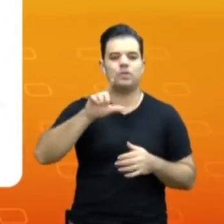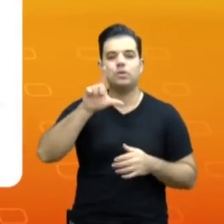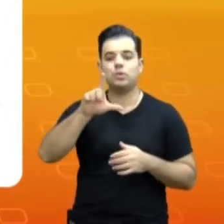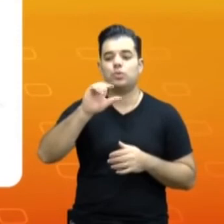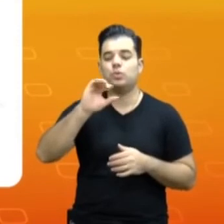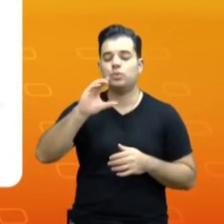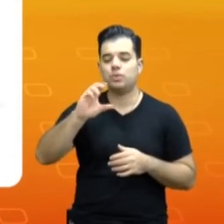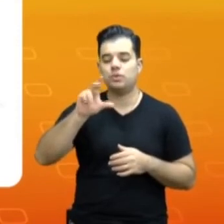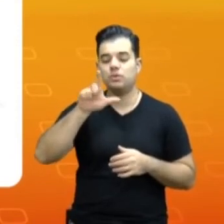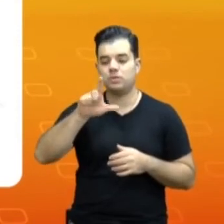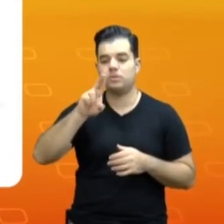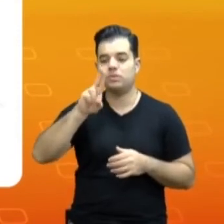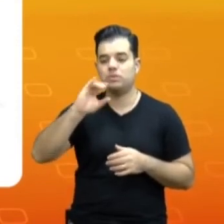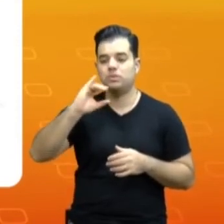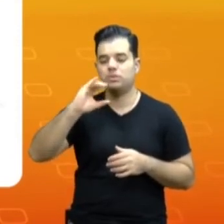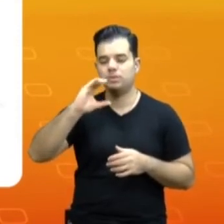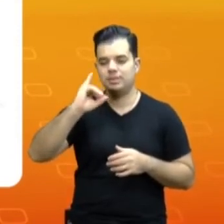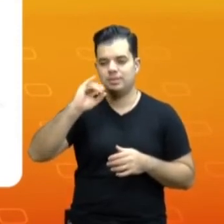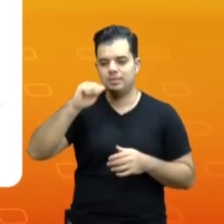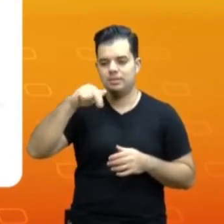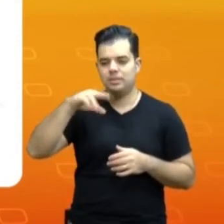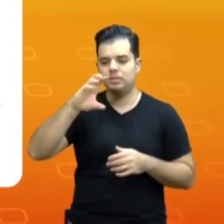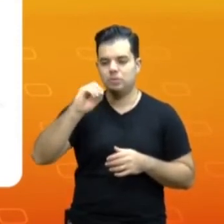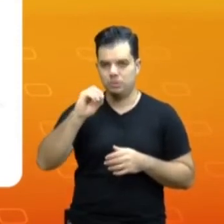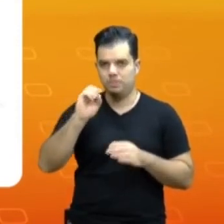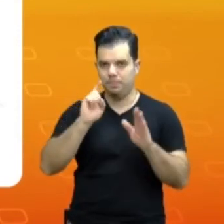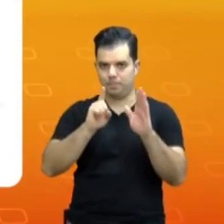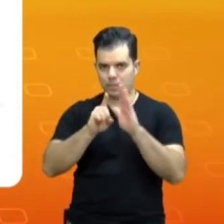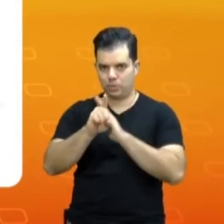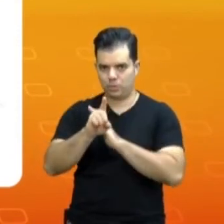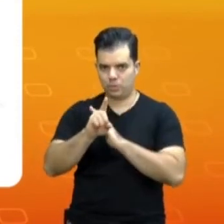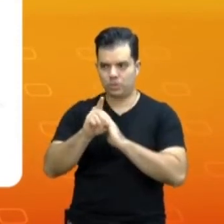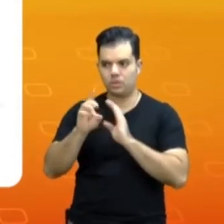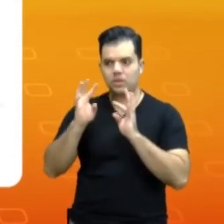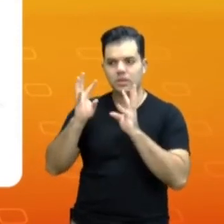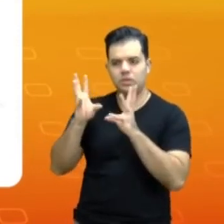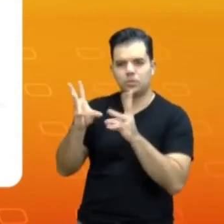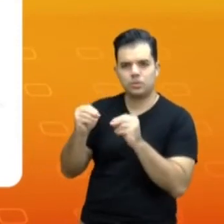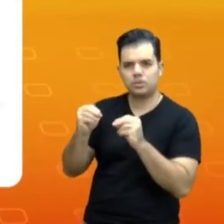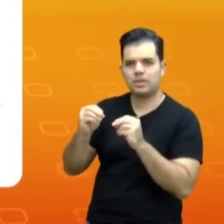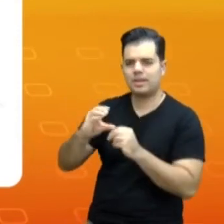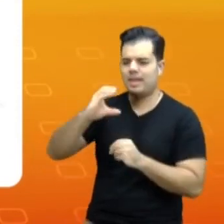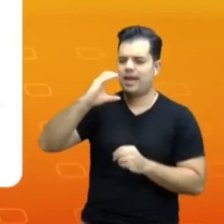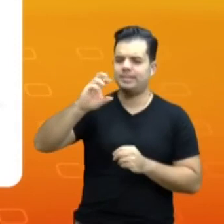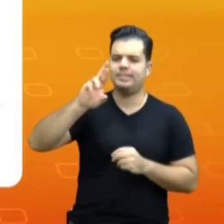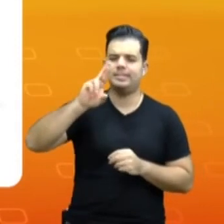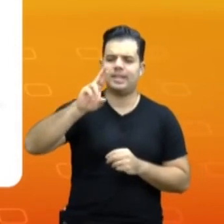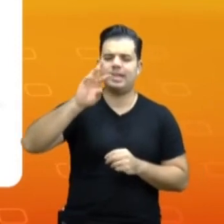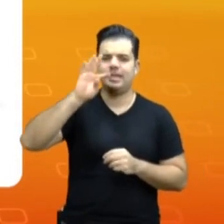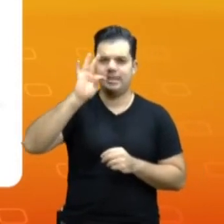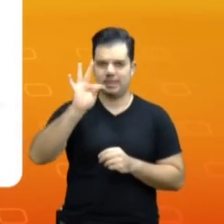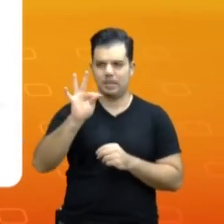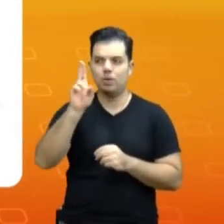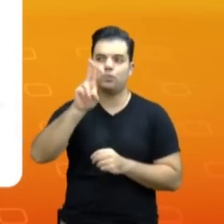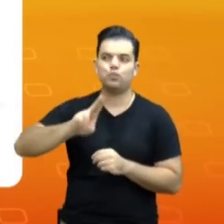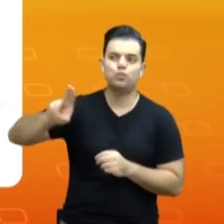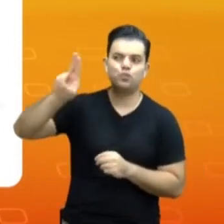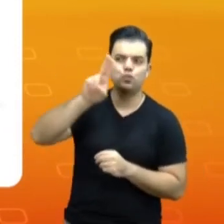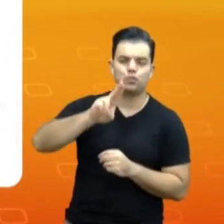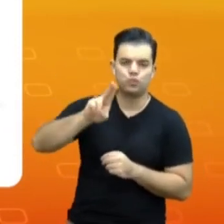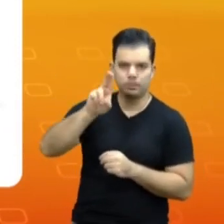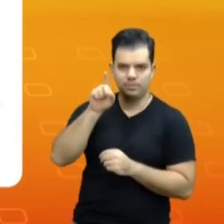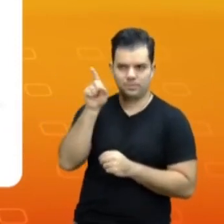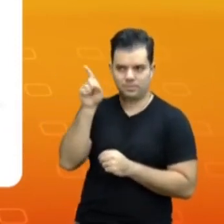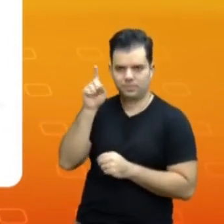Borges perguntou sobre o sinal de contingência usando SRT e se ele pode ser